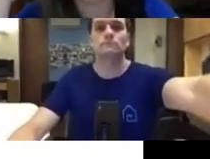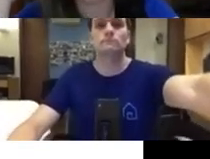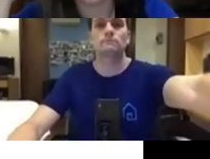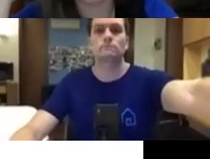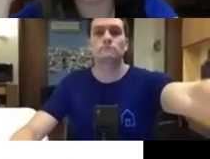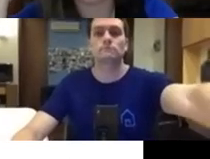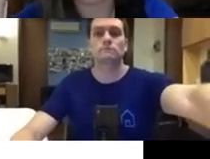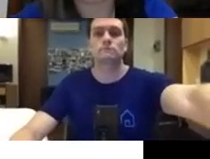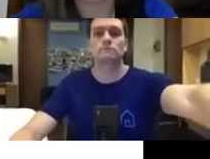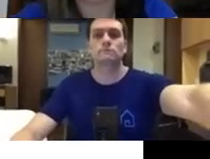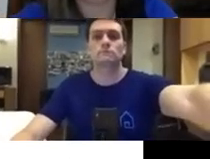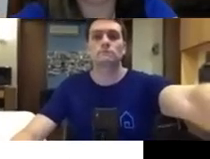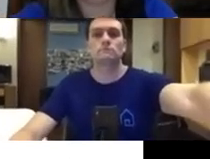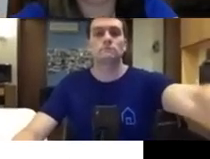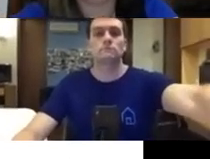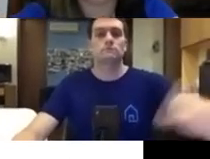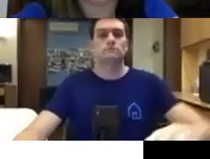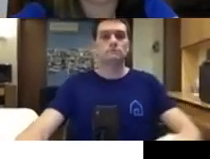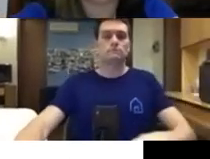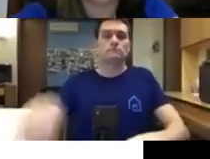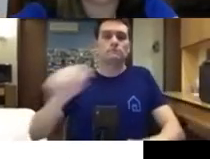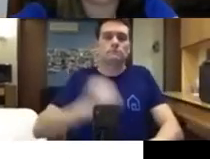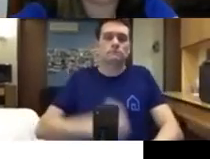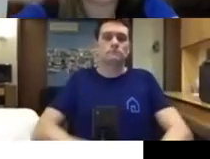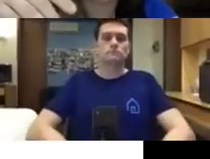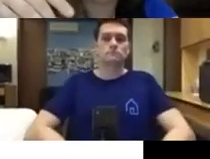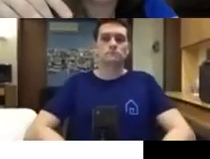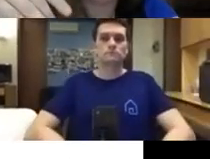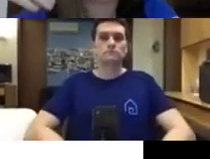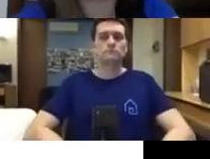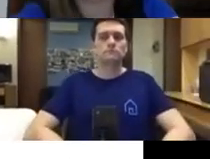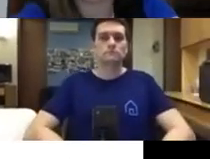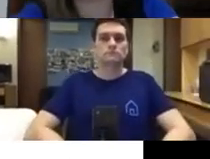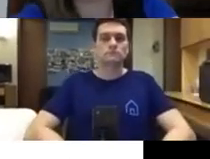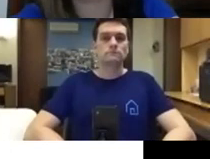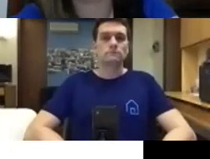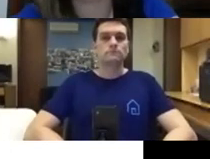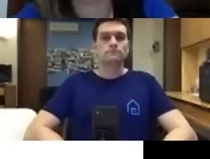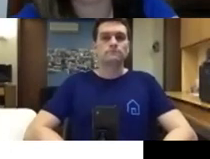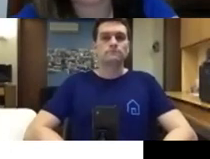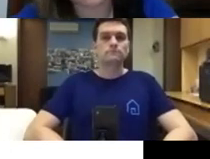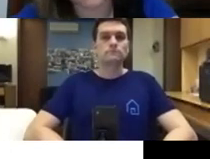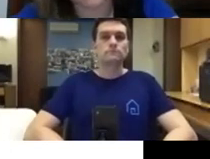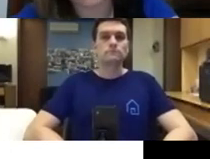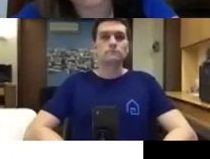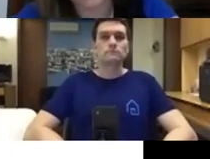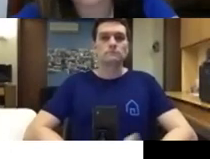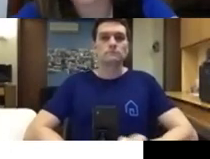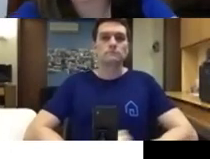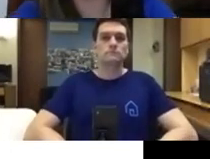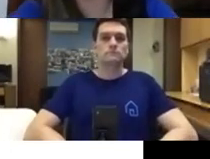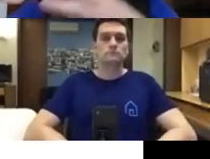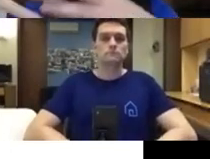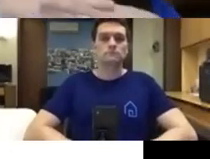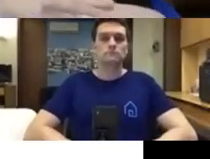Então, eu vou ter um comportamento, por exemplo, de expansão do meu agregado, eu posso ter um comportamento de expansão totalmente diferente da minha